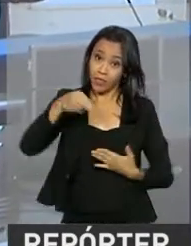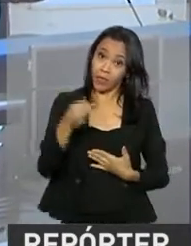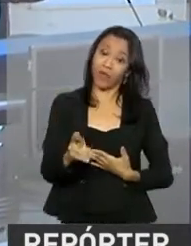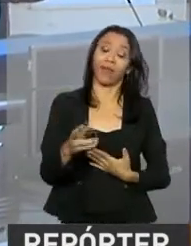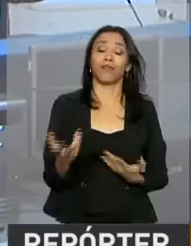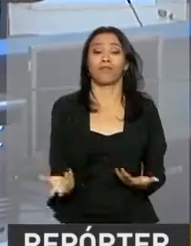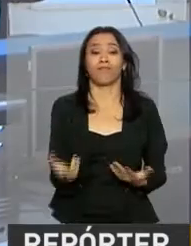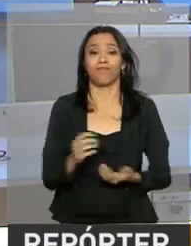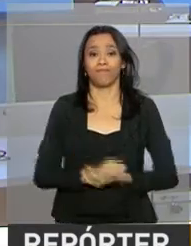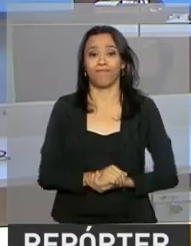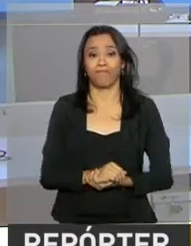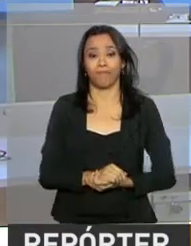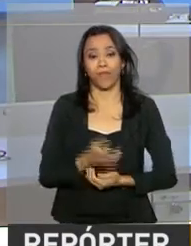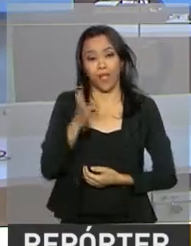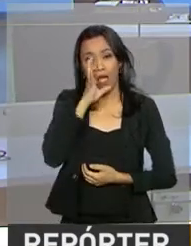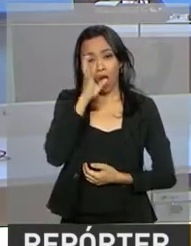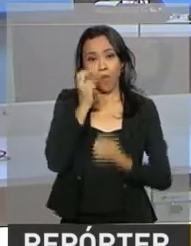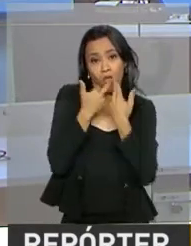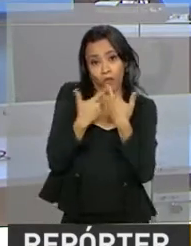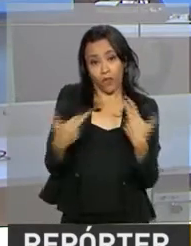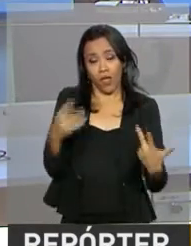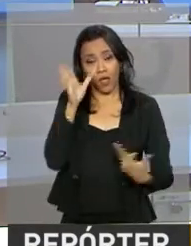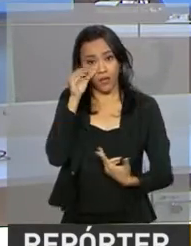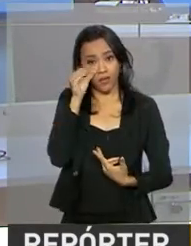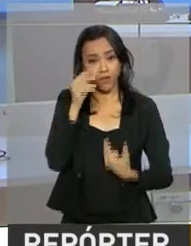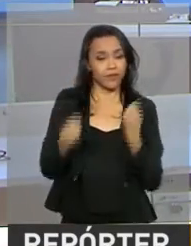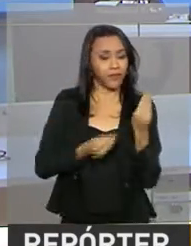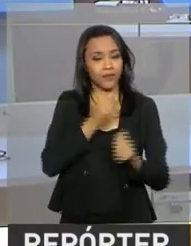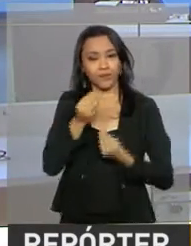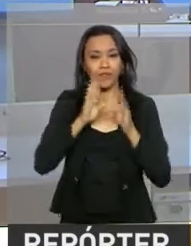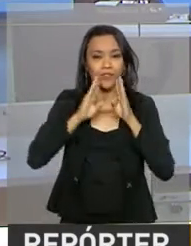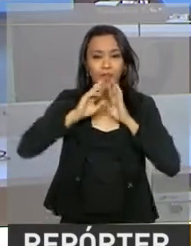NBR. Acompanhe também as novidades nas nossas redes